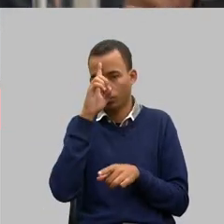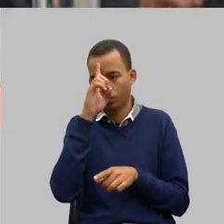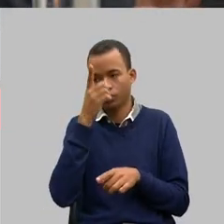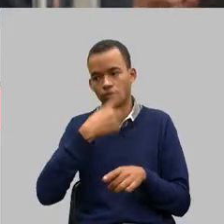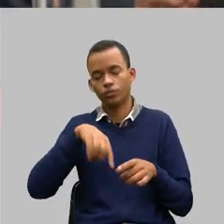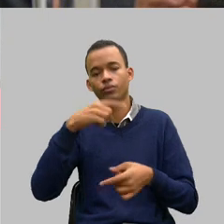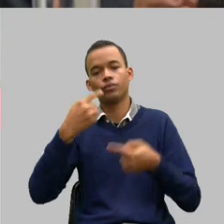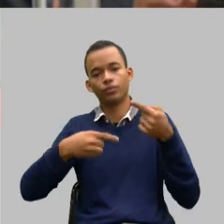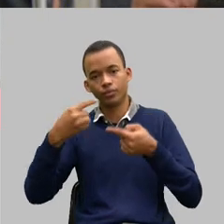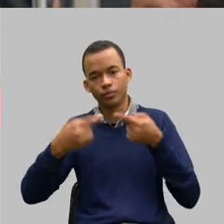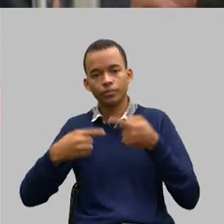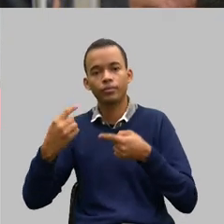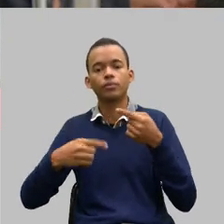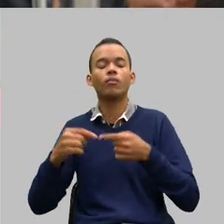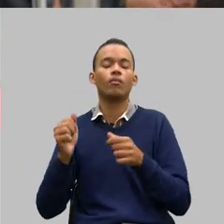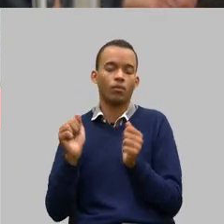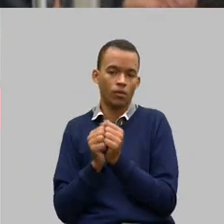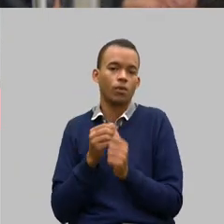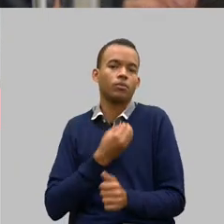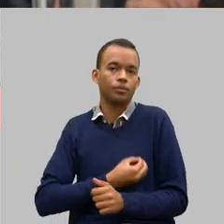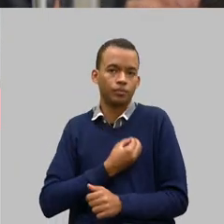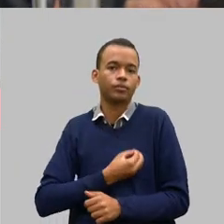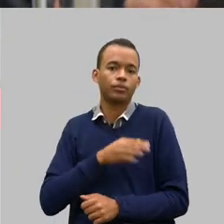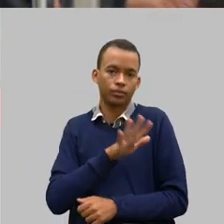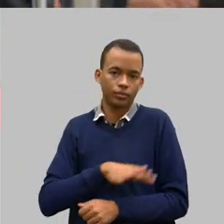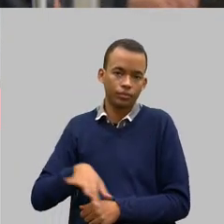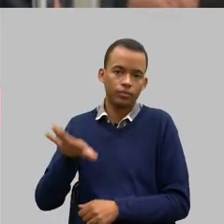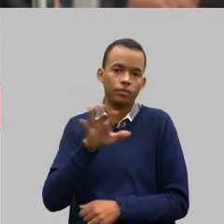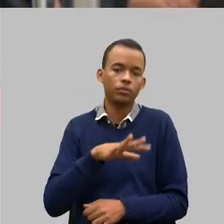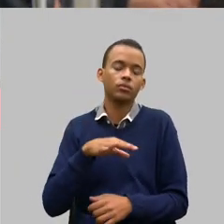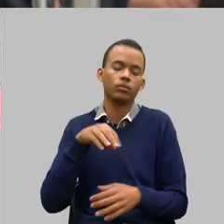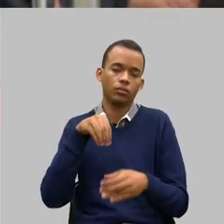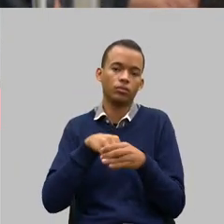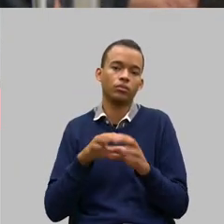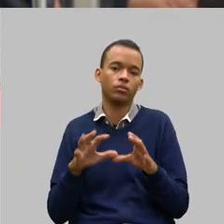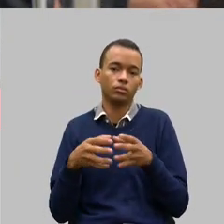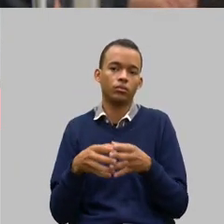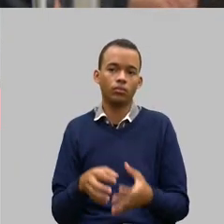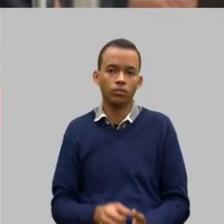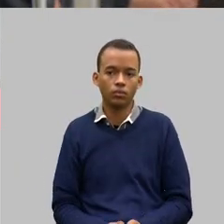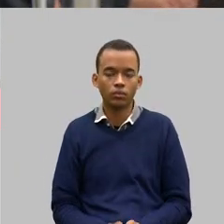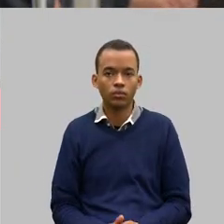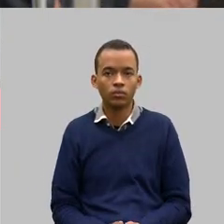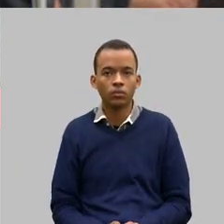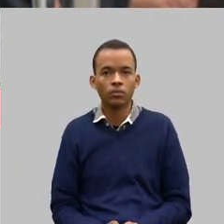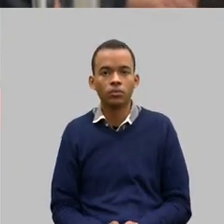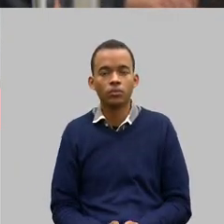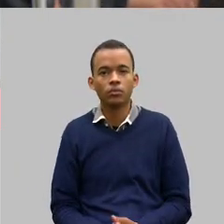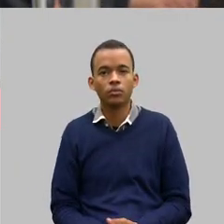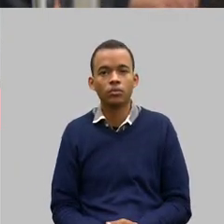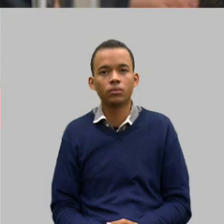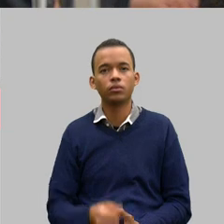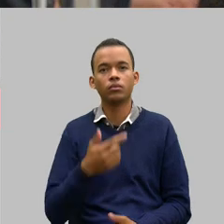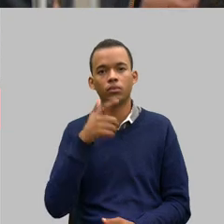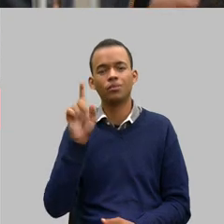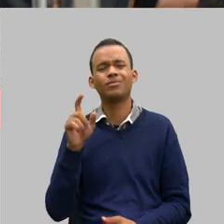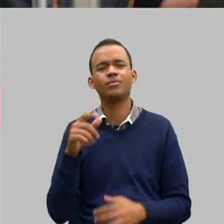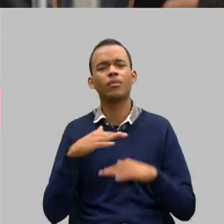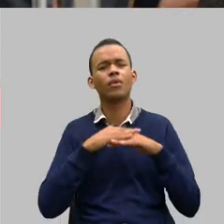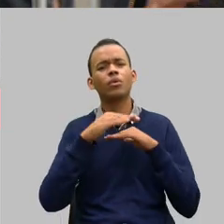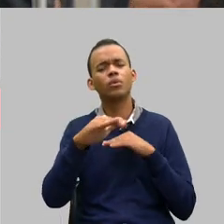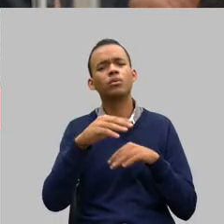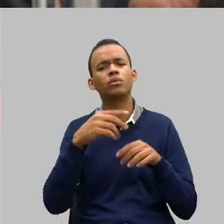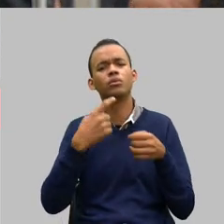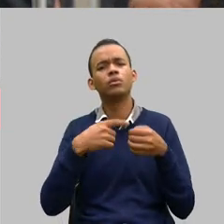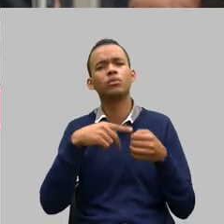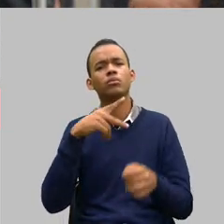que a gente tem participado né no âmbito do do compor eh inaugurada agora asfalto Ponte Nova Rodrigo me ajuda aí